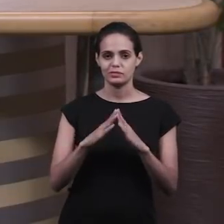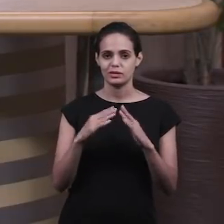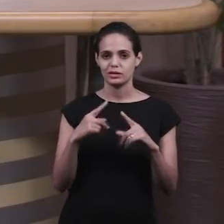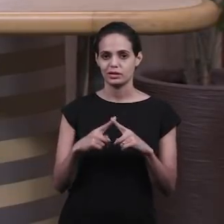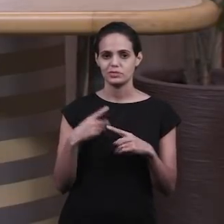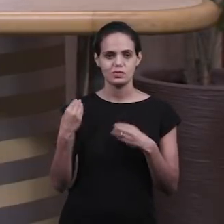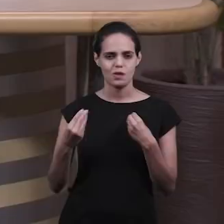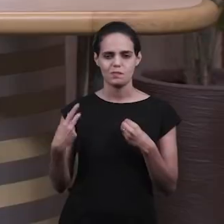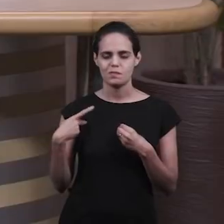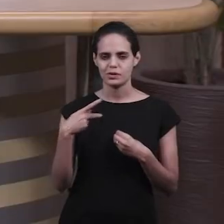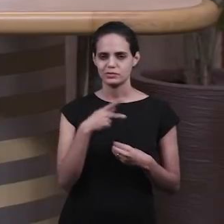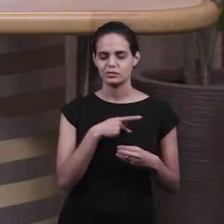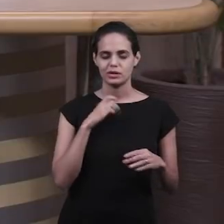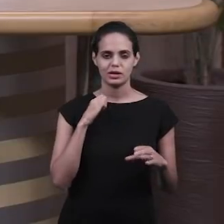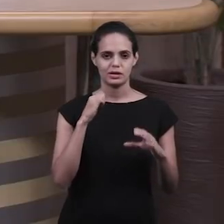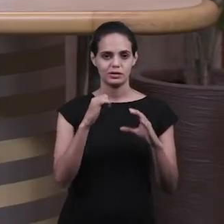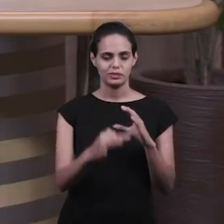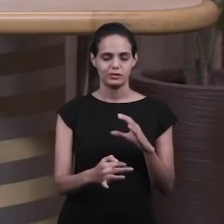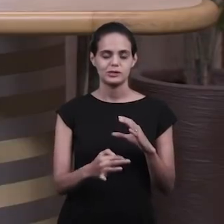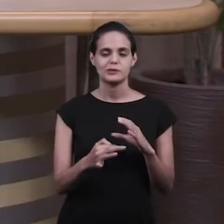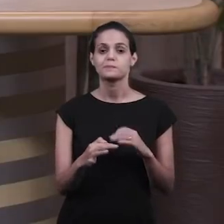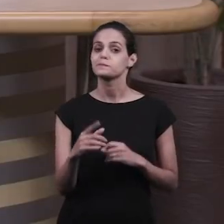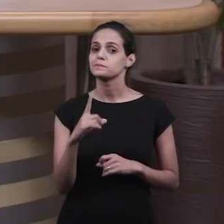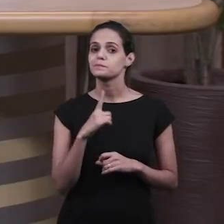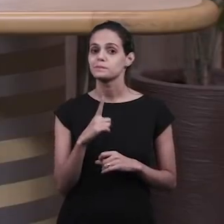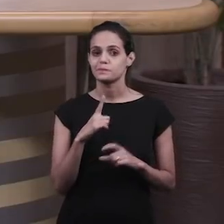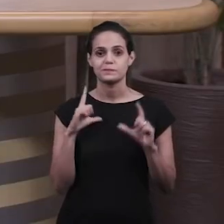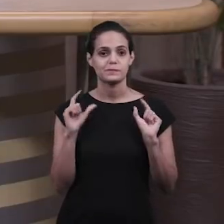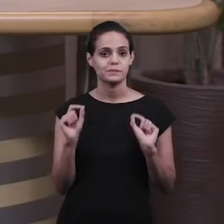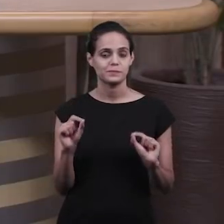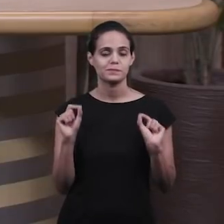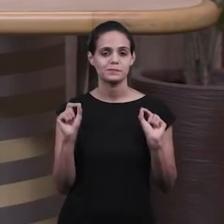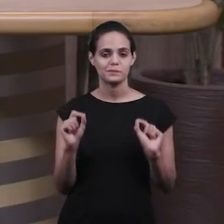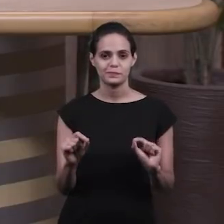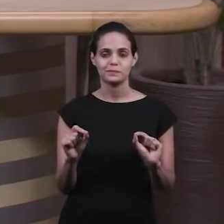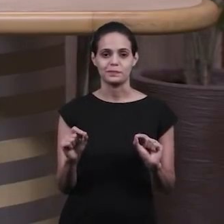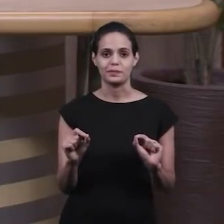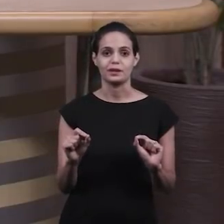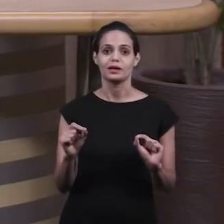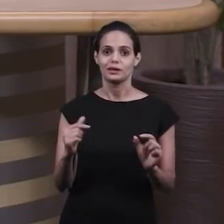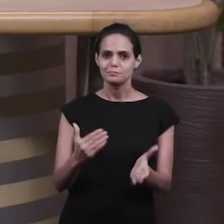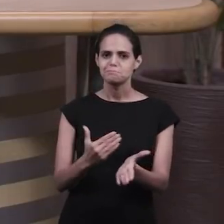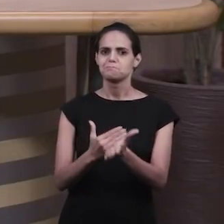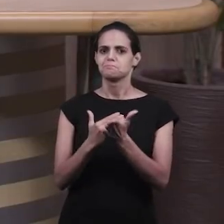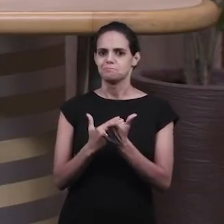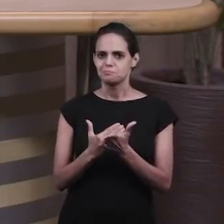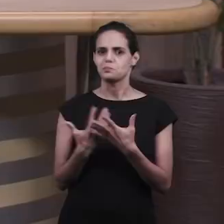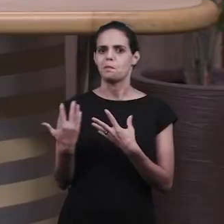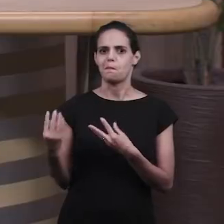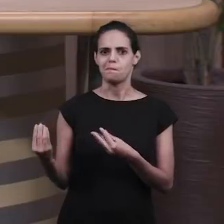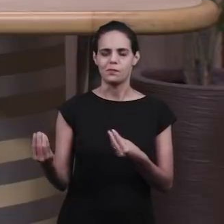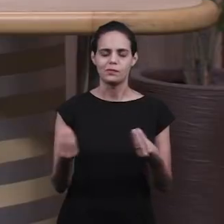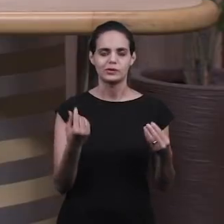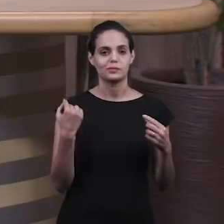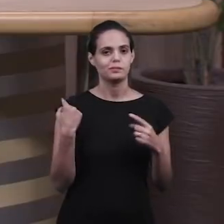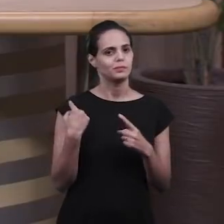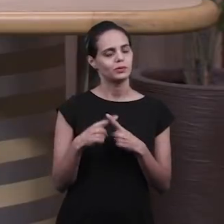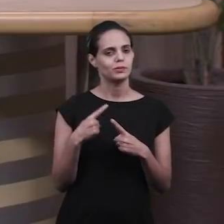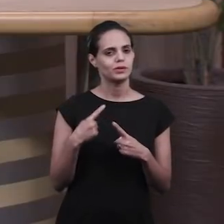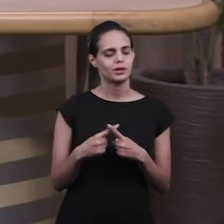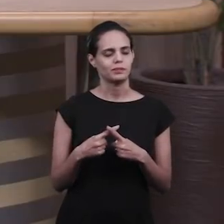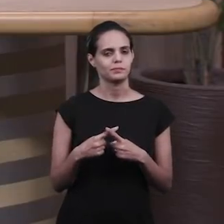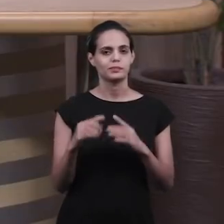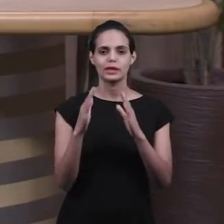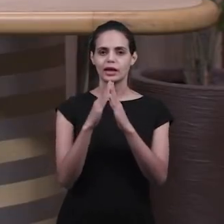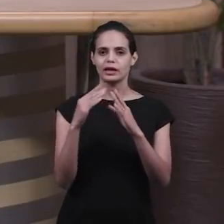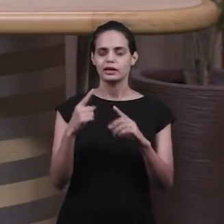Criou-se o quê? Uma situação. Isso ajudou muito. Você tinha uma igreja, por exemplo, a